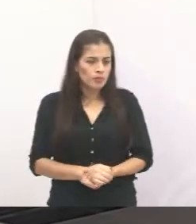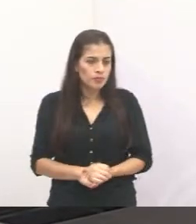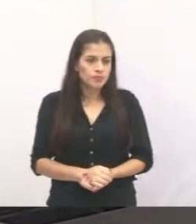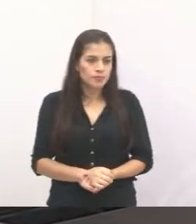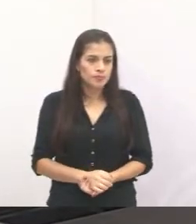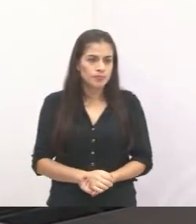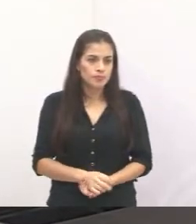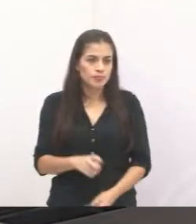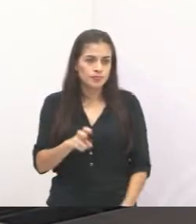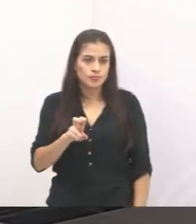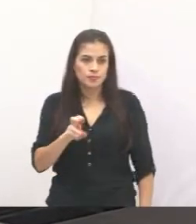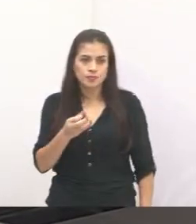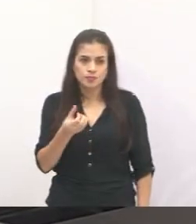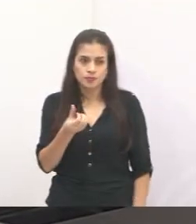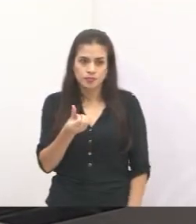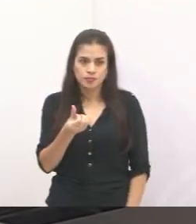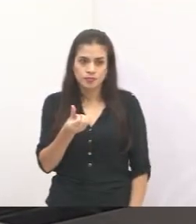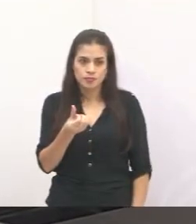56 milhões?